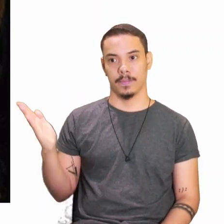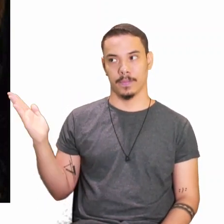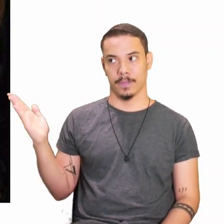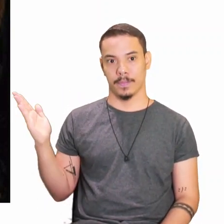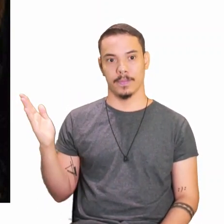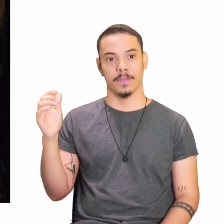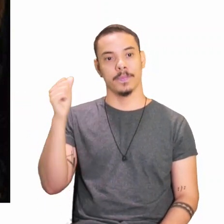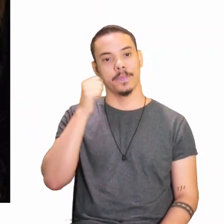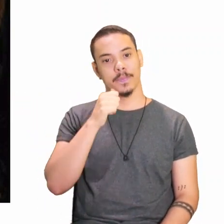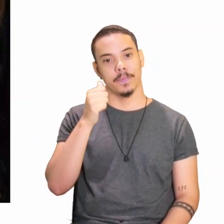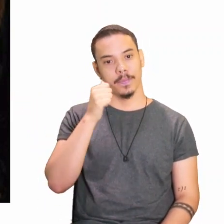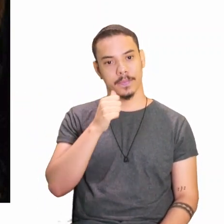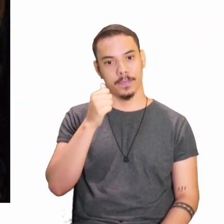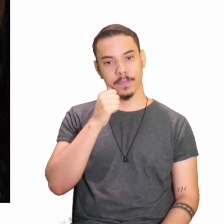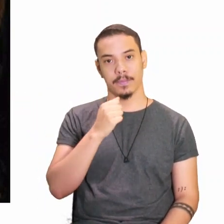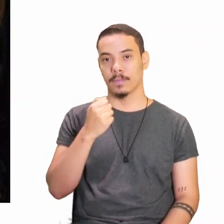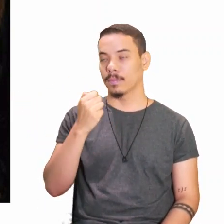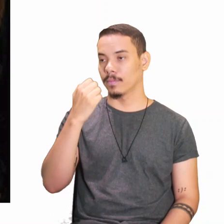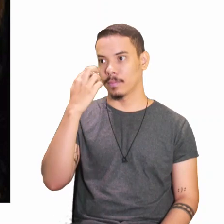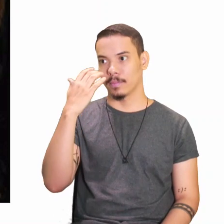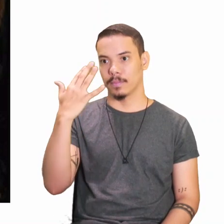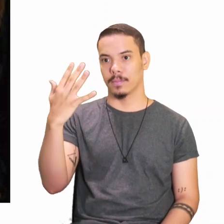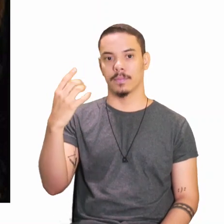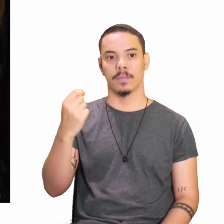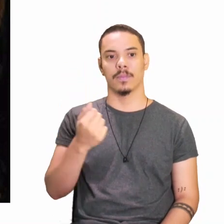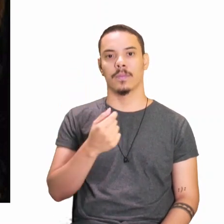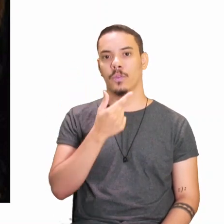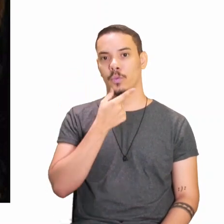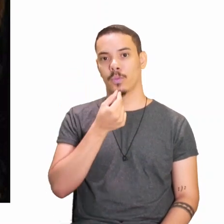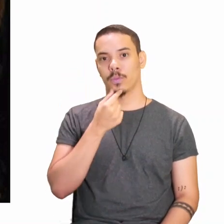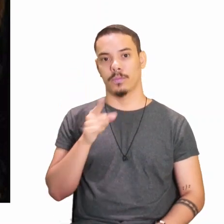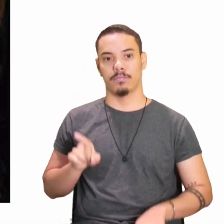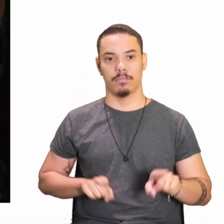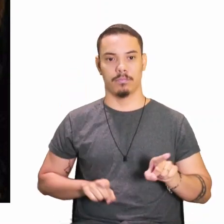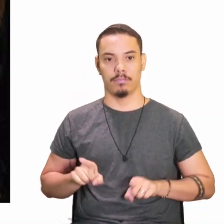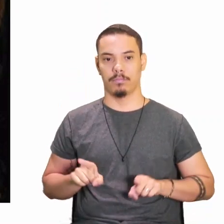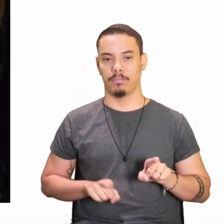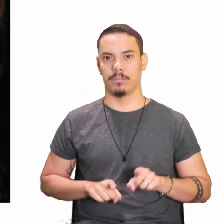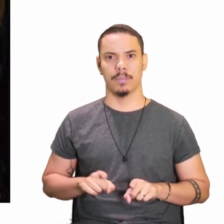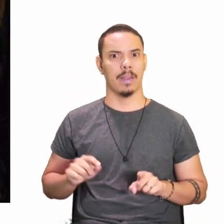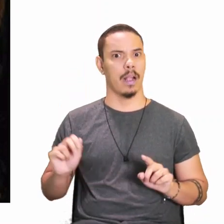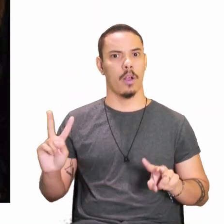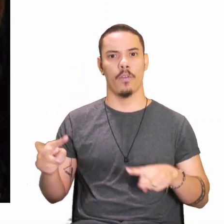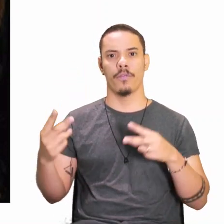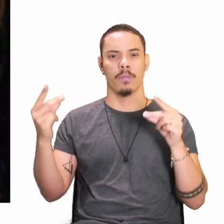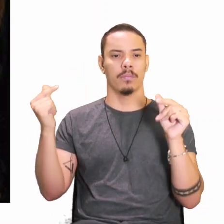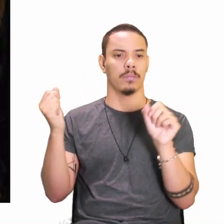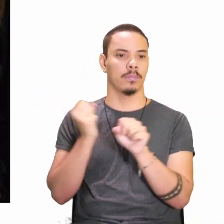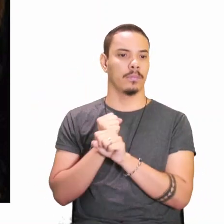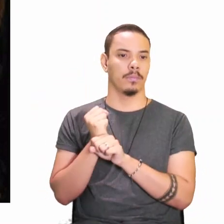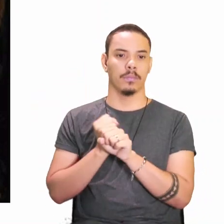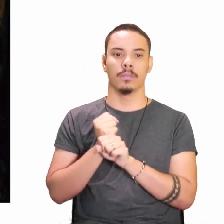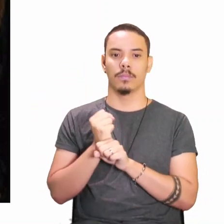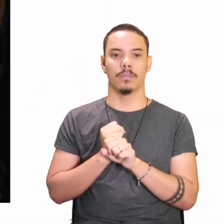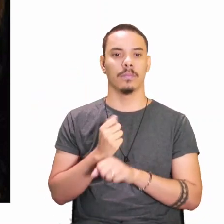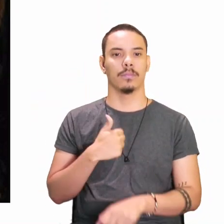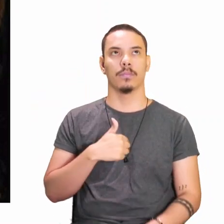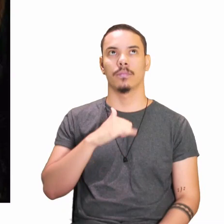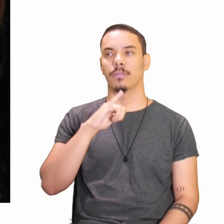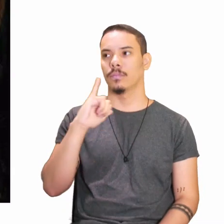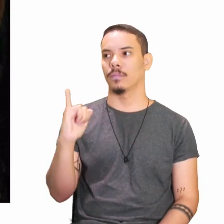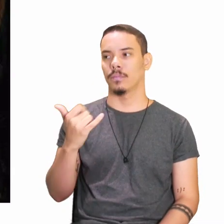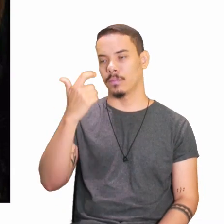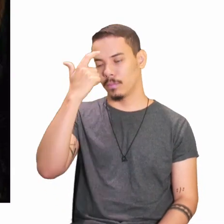a menina se vê encantada por um primo que não via há anos e mergulha e